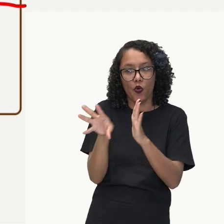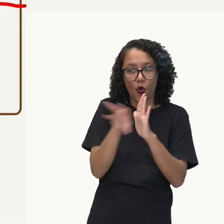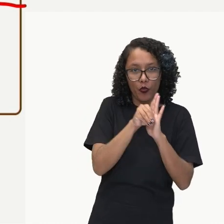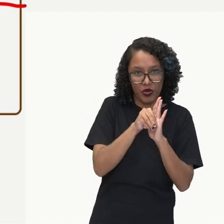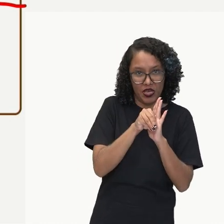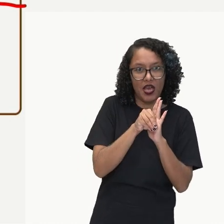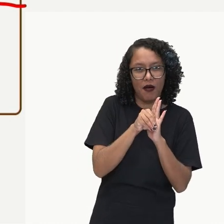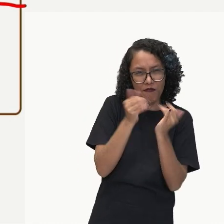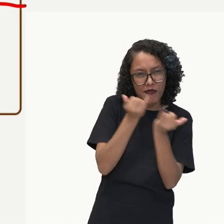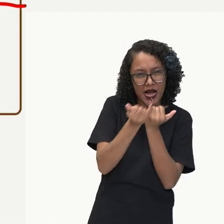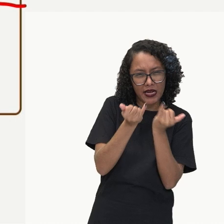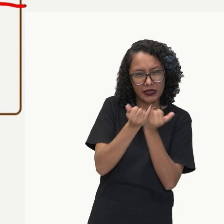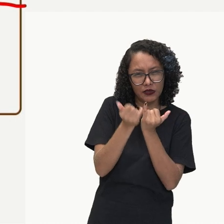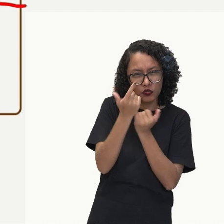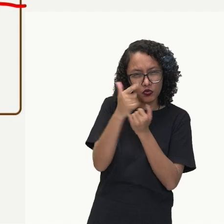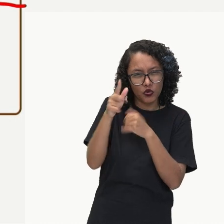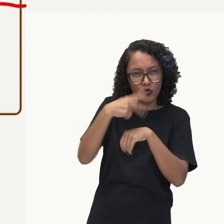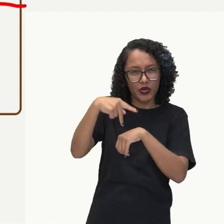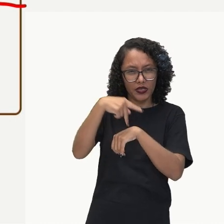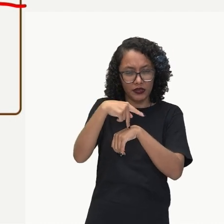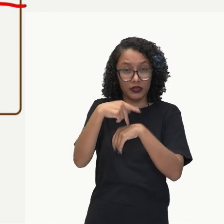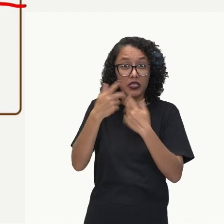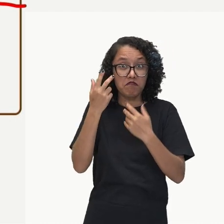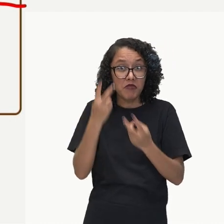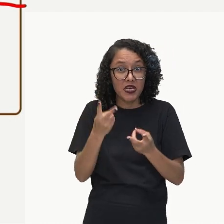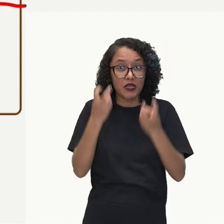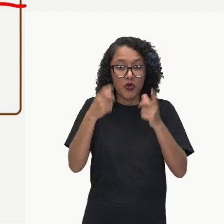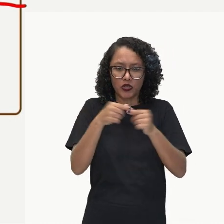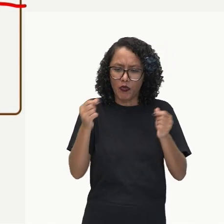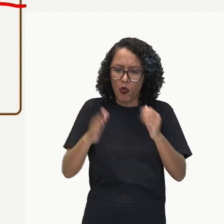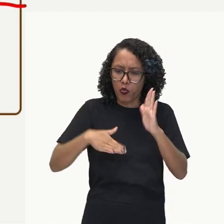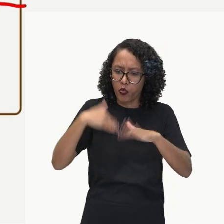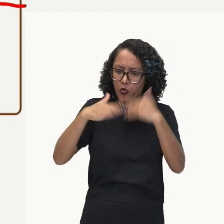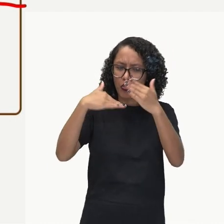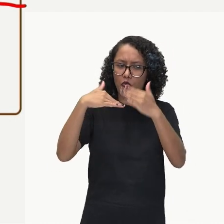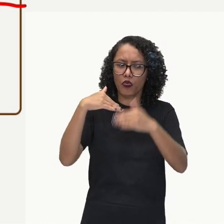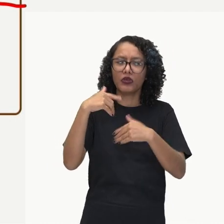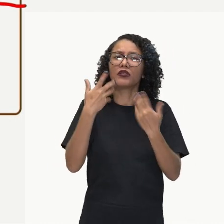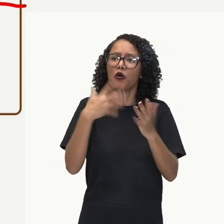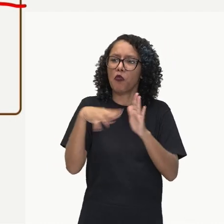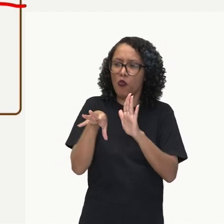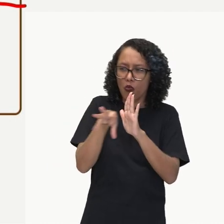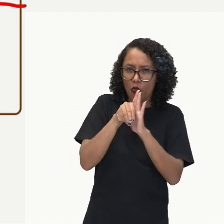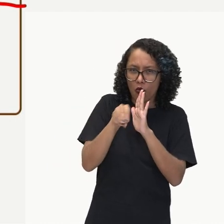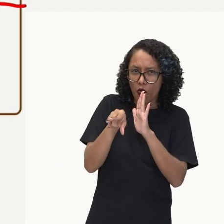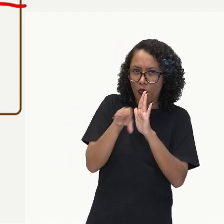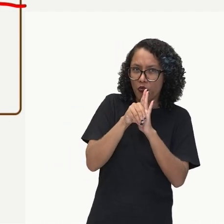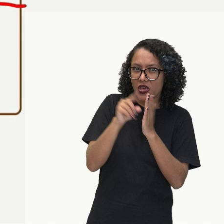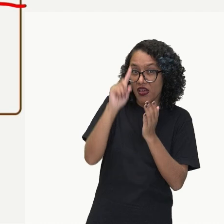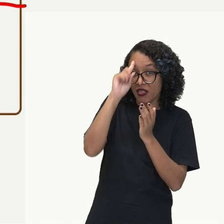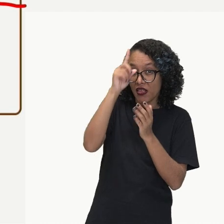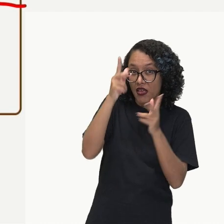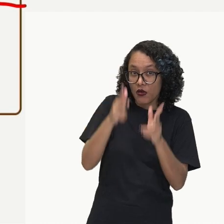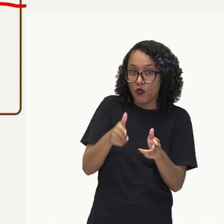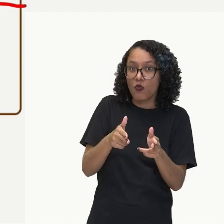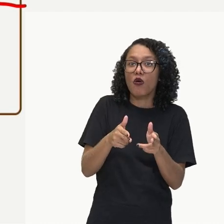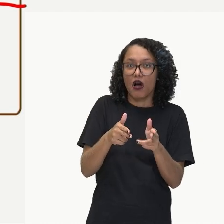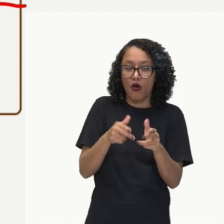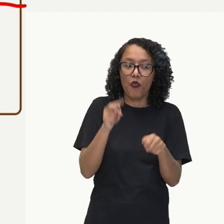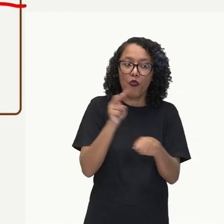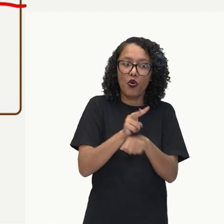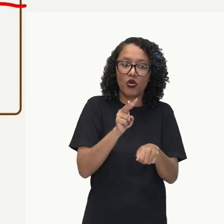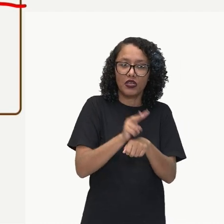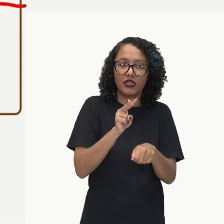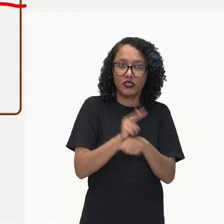o Japão começou realmente a se desenvolver bastante, eles também começam a ter essa proteção em